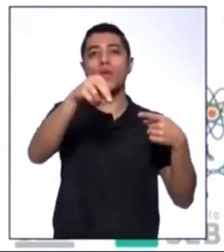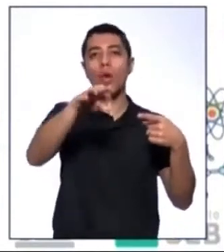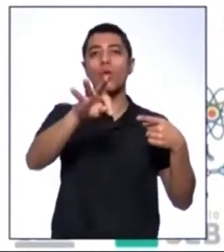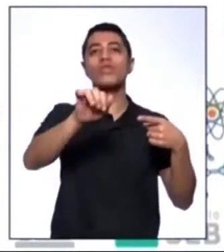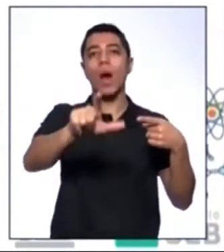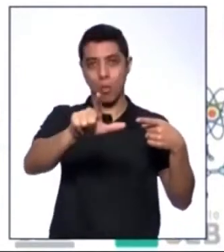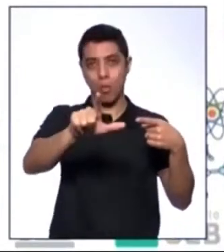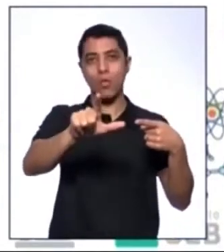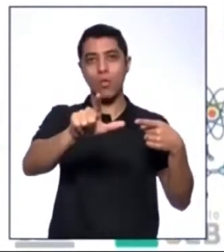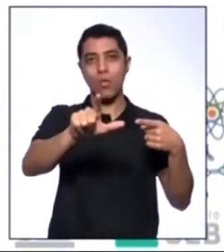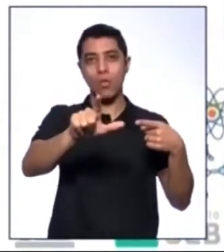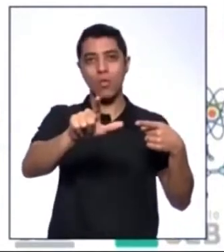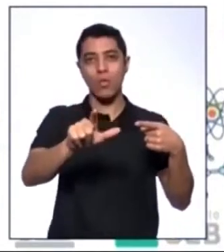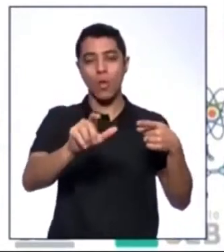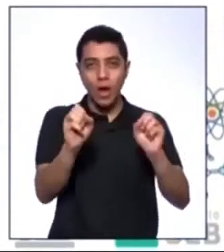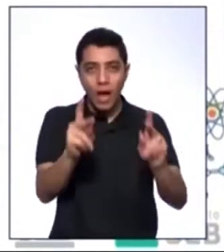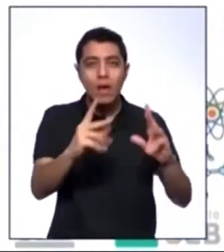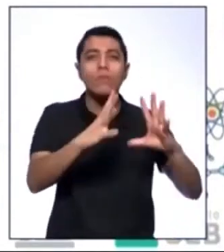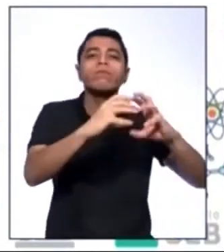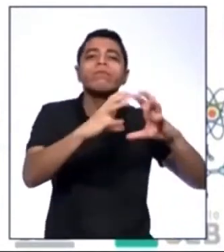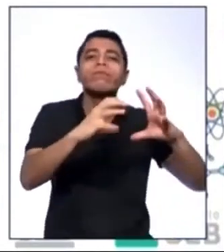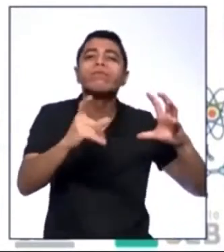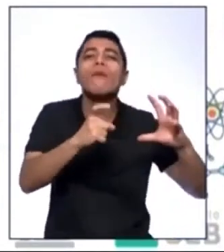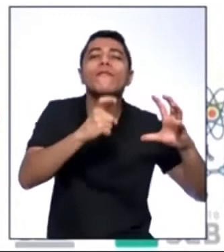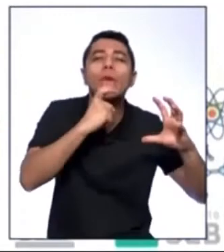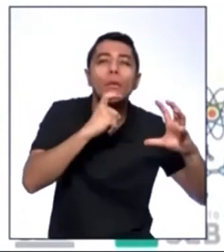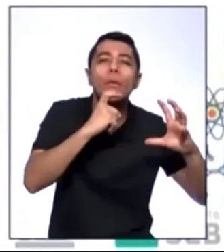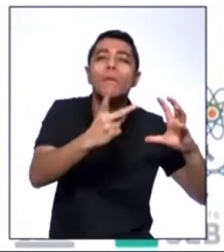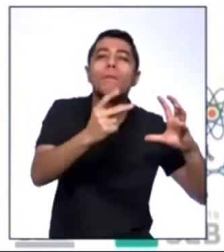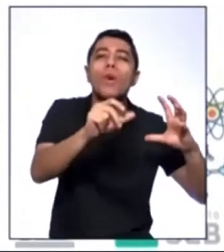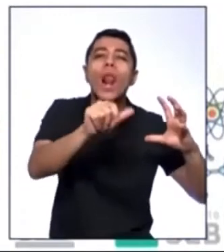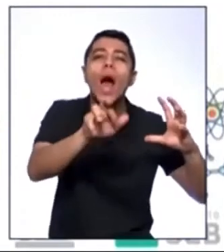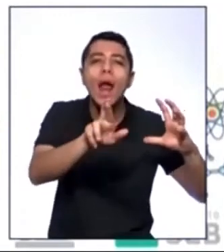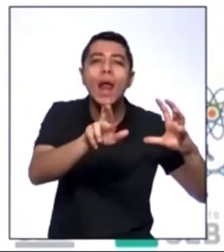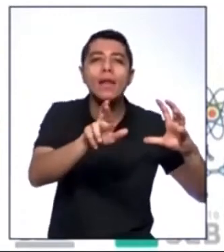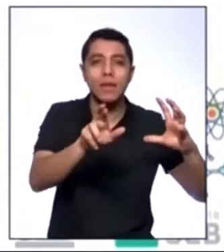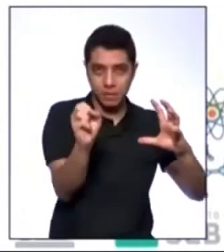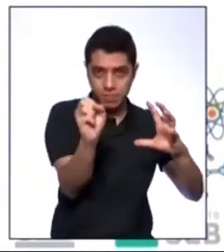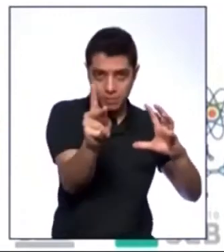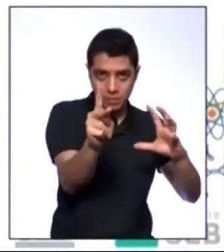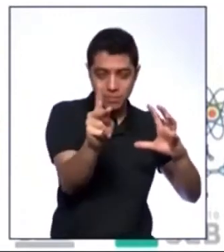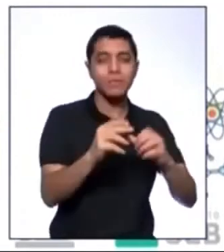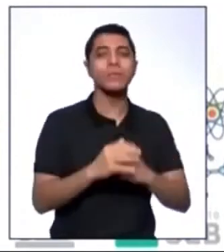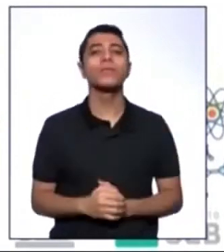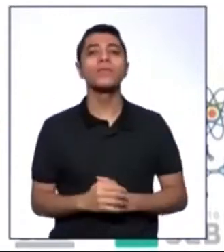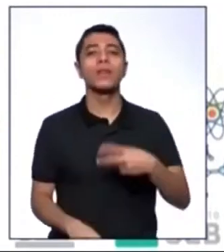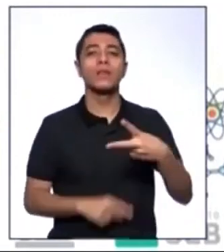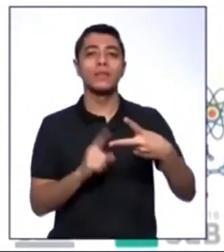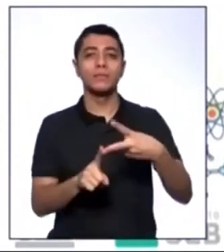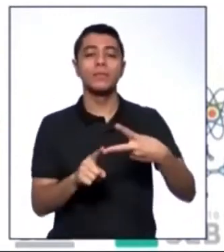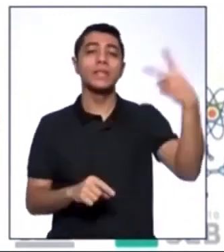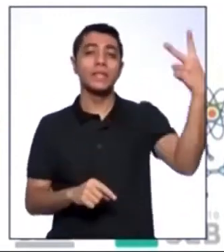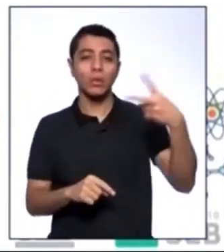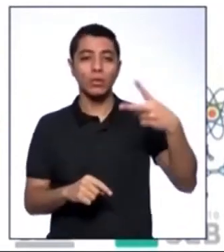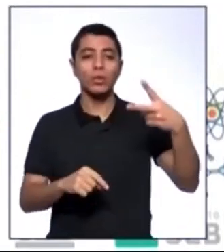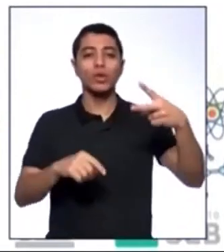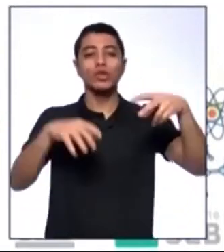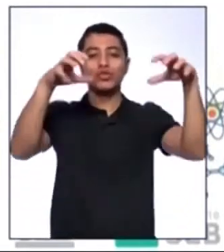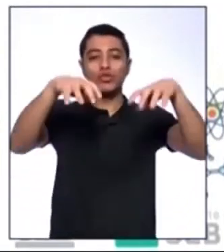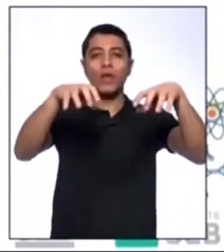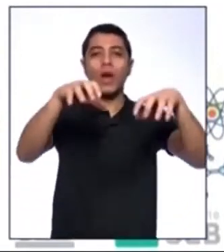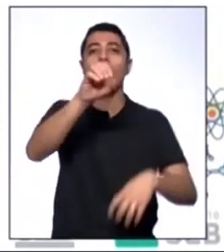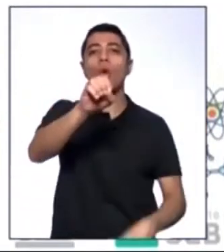porção meridional do Brasil. É na porção centro-sul do Brasil. Chuva orográfica. Onde é que nós temos chuvas orográficas? Em trechos